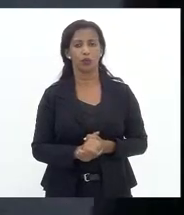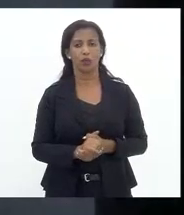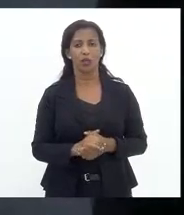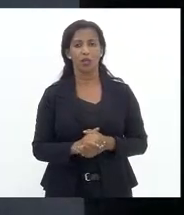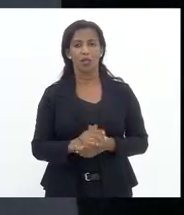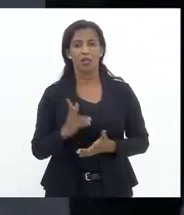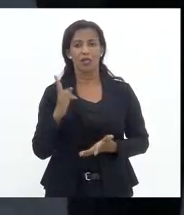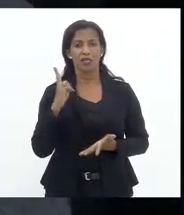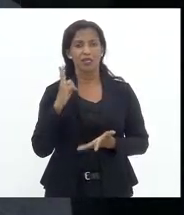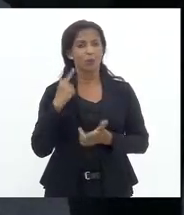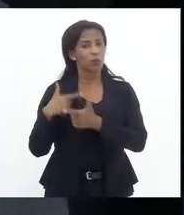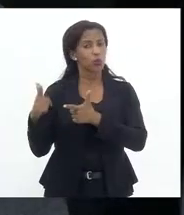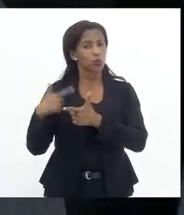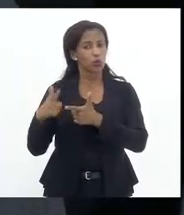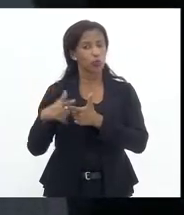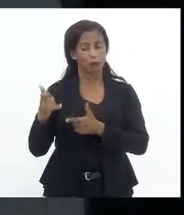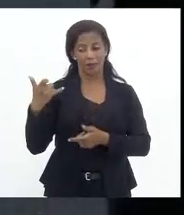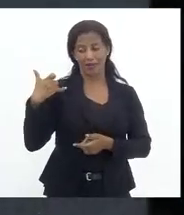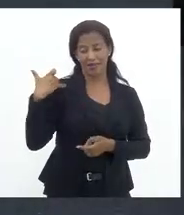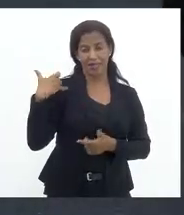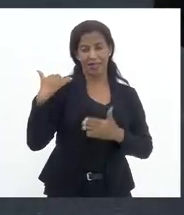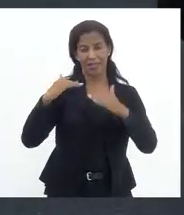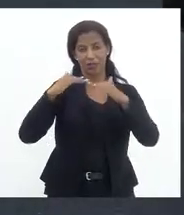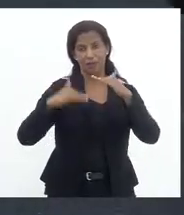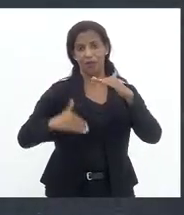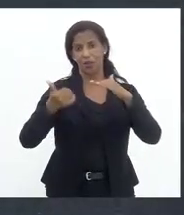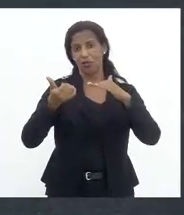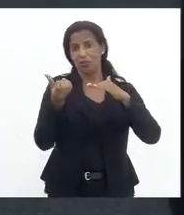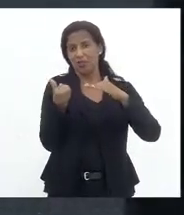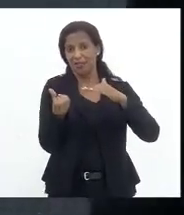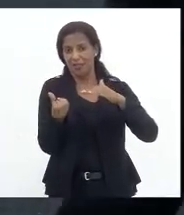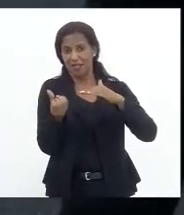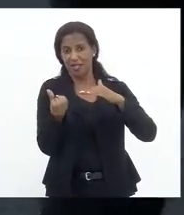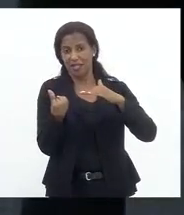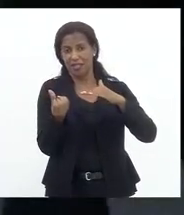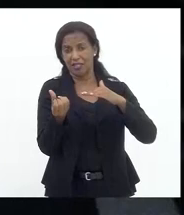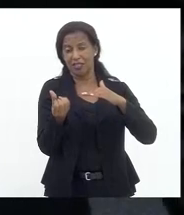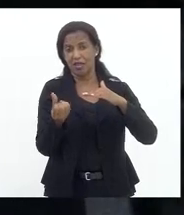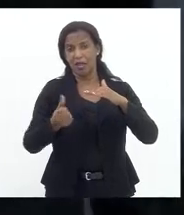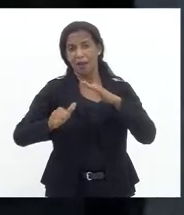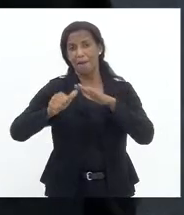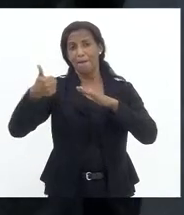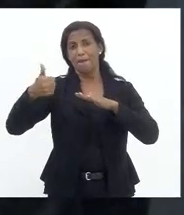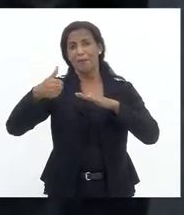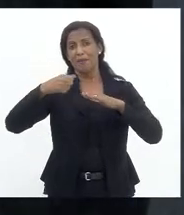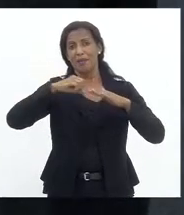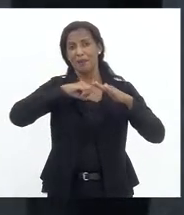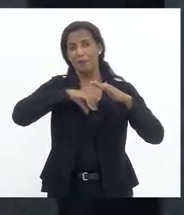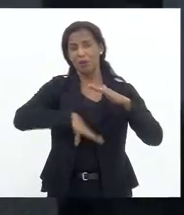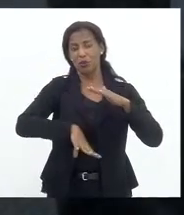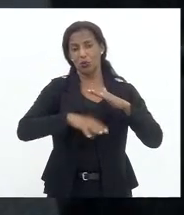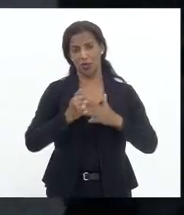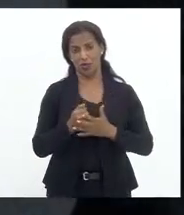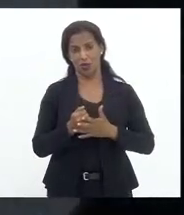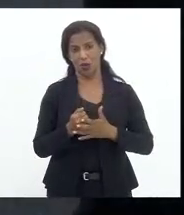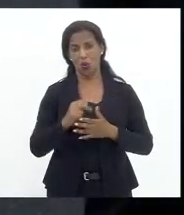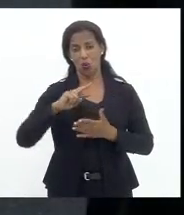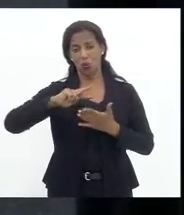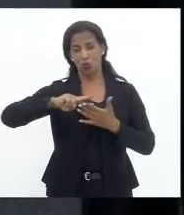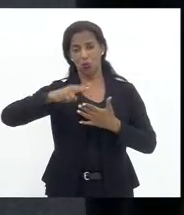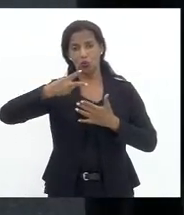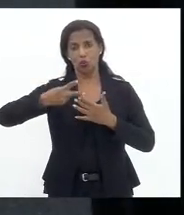aumentados pelos seguintes fatores: idade menos de 16 anos, não ocorrência da primeira menstruação há menos de 2 anos, fenômeno do